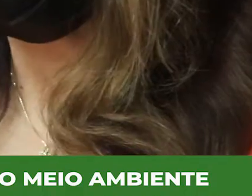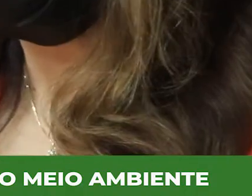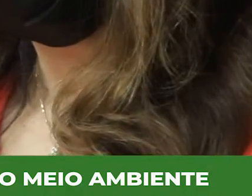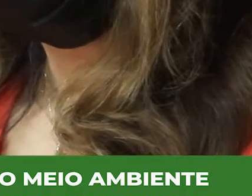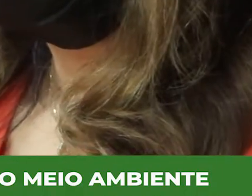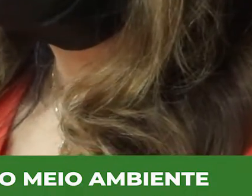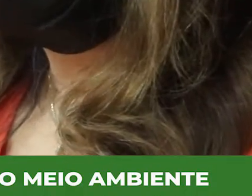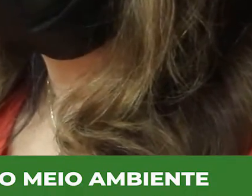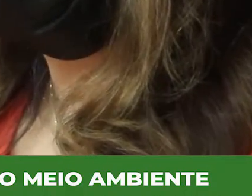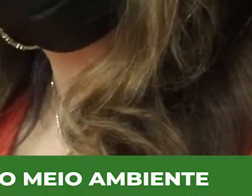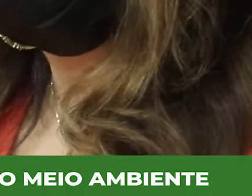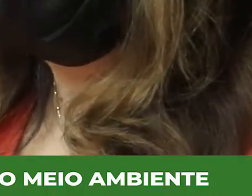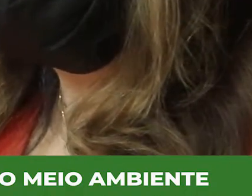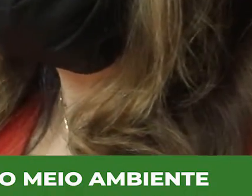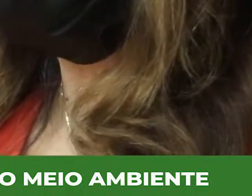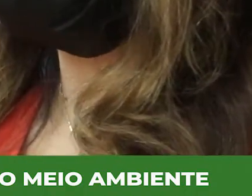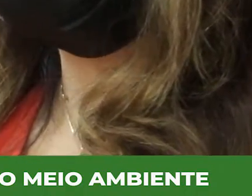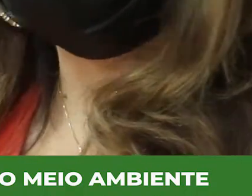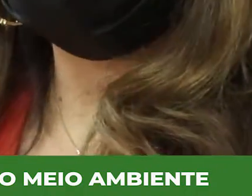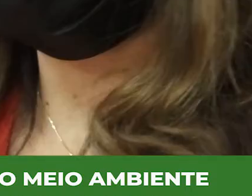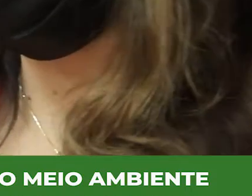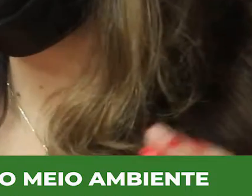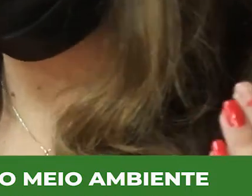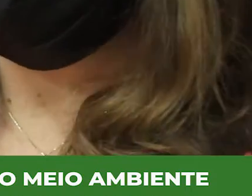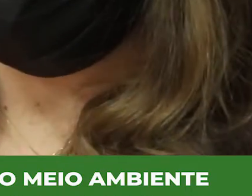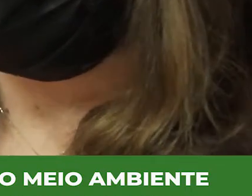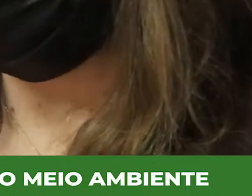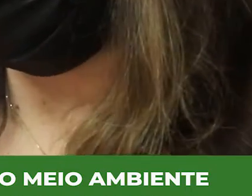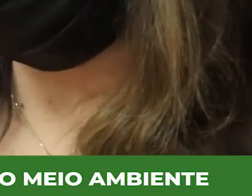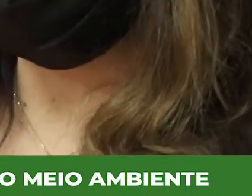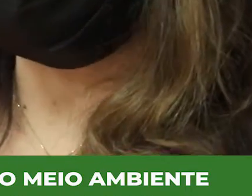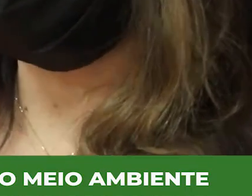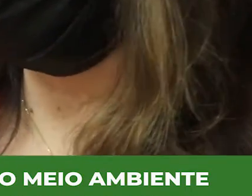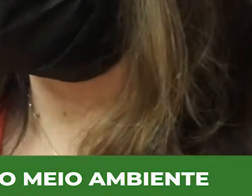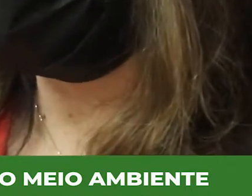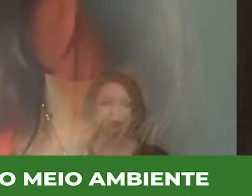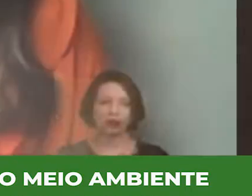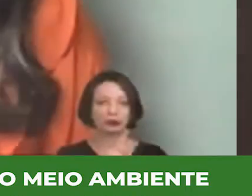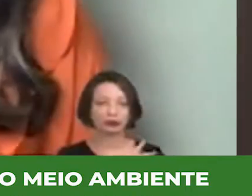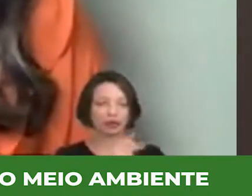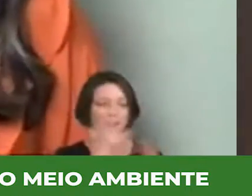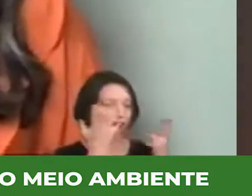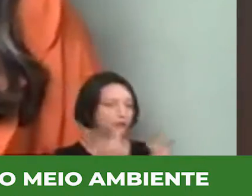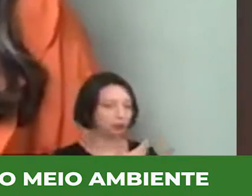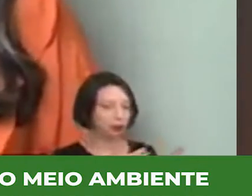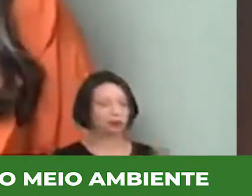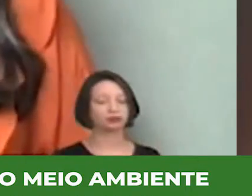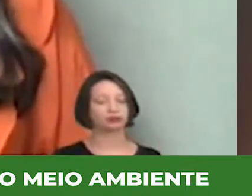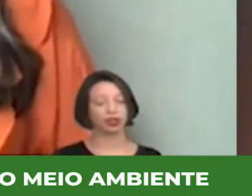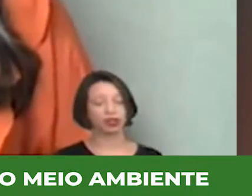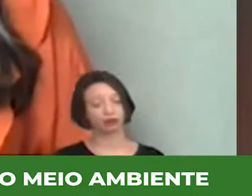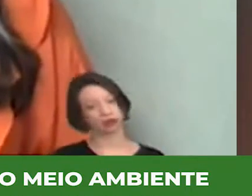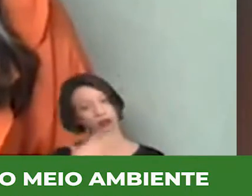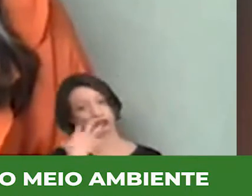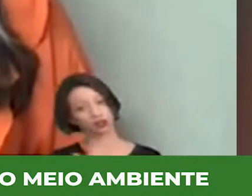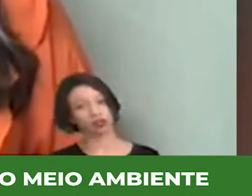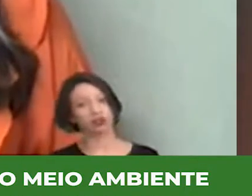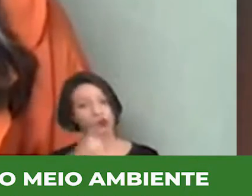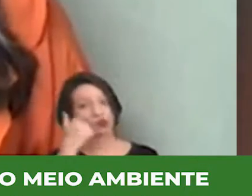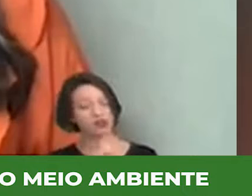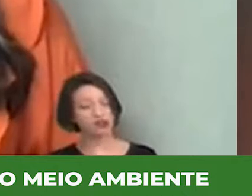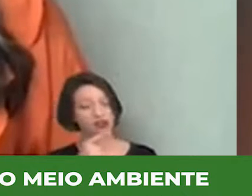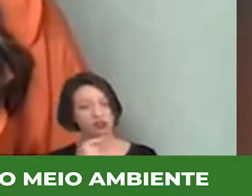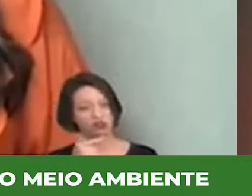a vereadora Ana Paula Rossi elogiaram o trabalho desenvolvido pela secretaria do meio ambiente eu tenho certeza que cada dia a gente vai